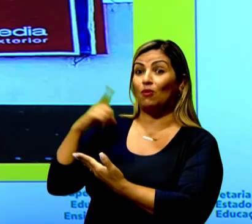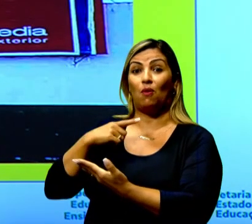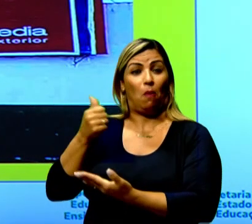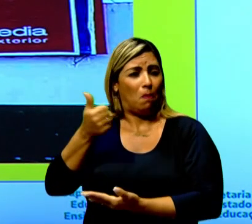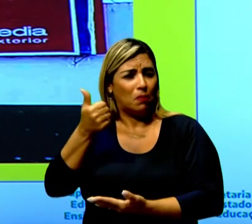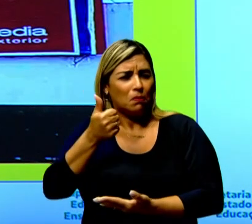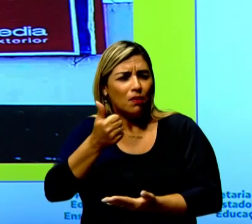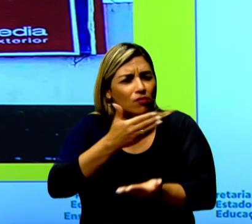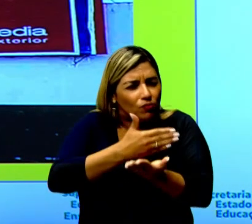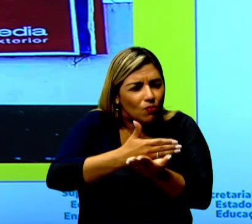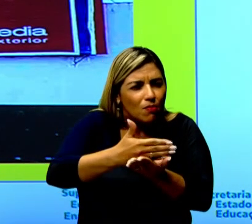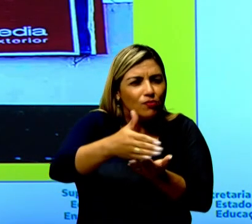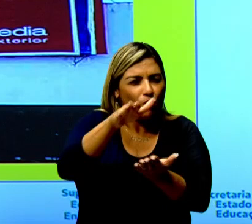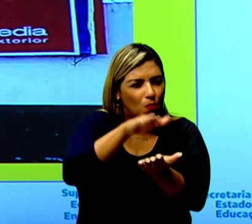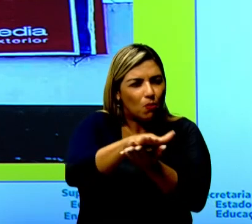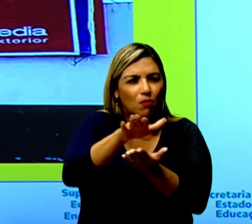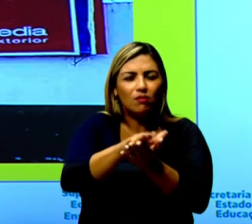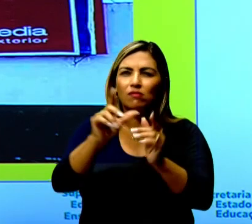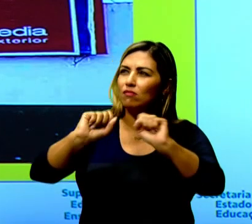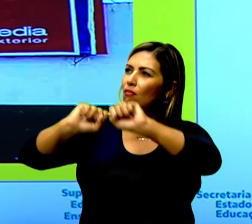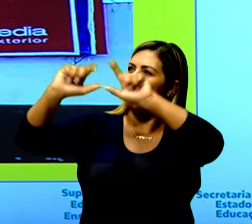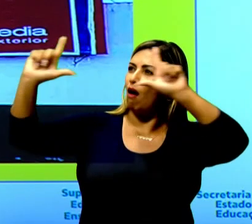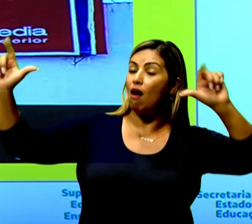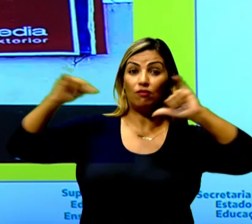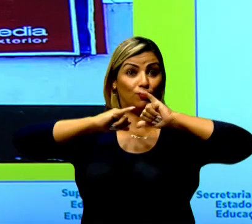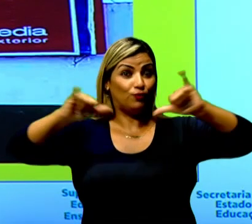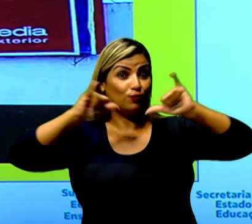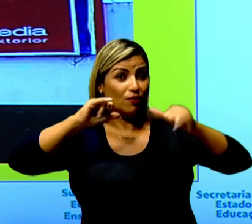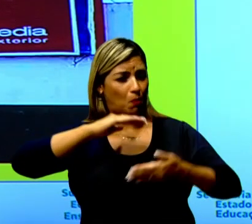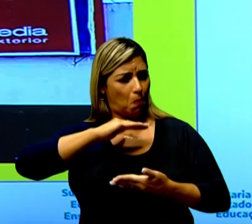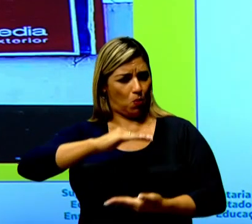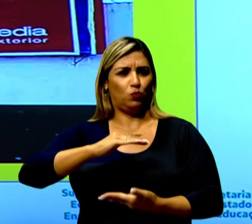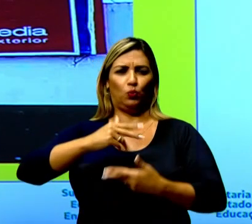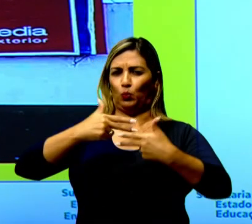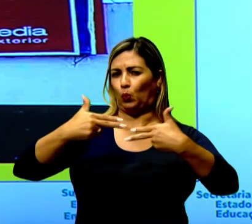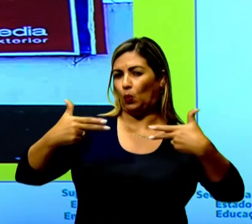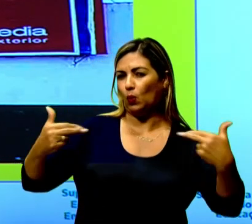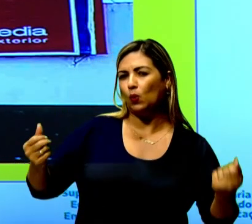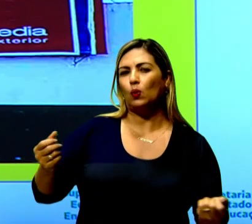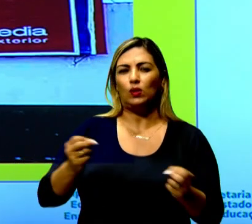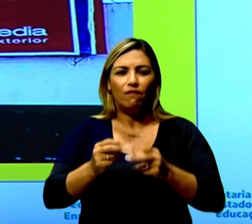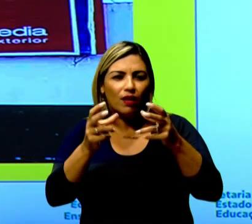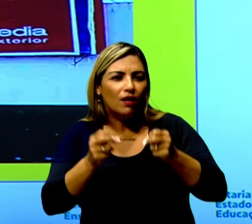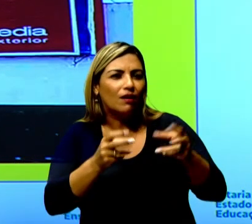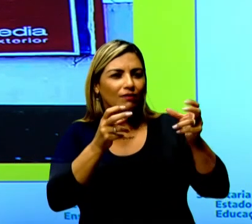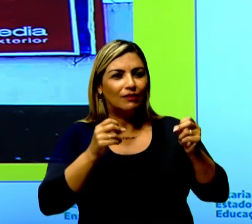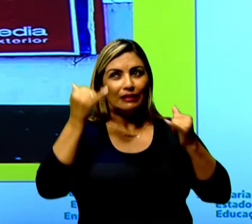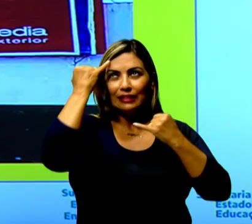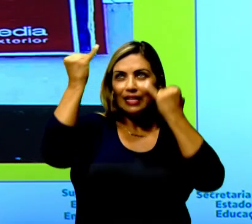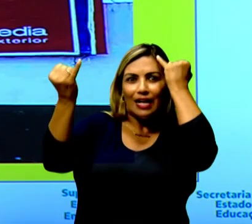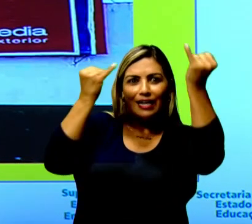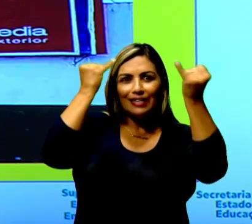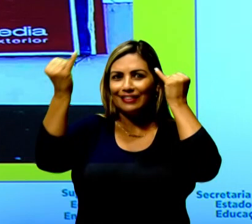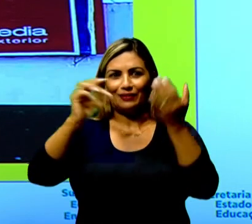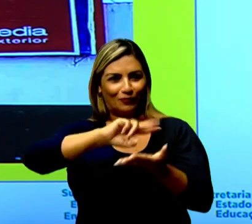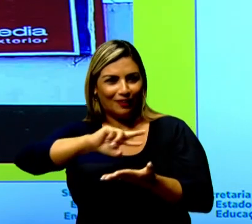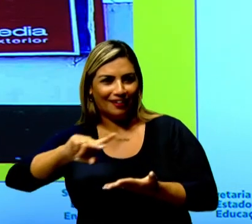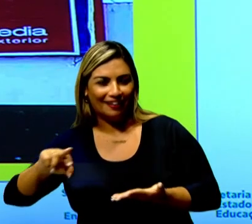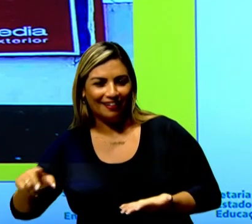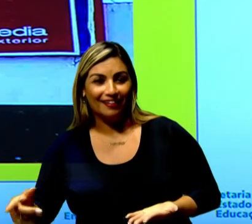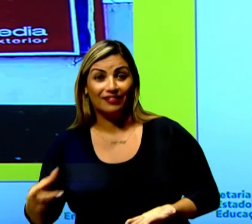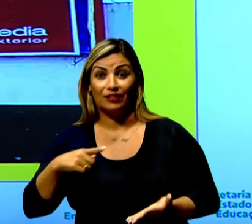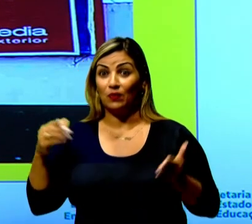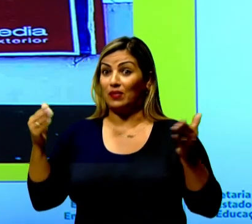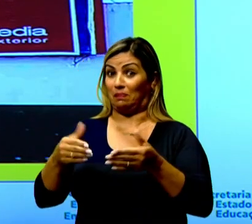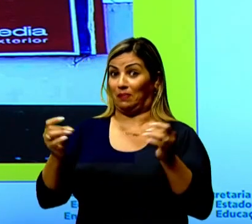publicitários produzido pelo homem para divulgar os seus produtos serviços ideias eu coloquei